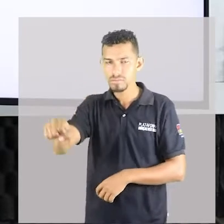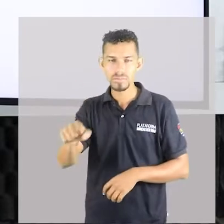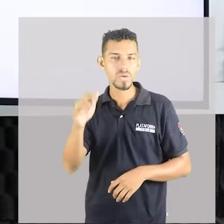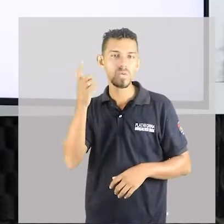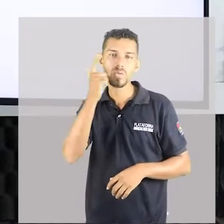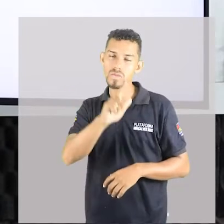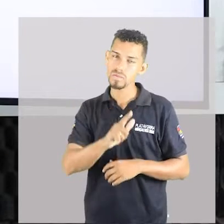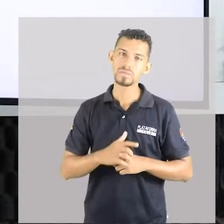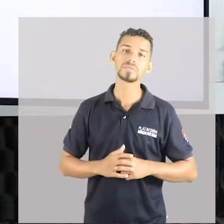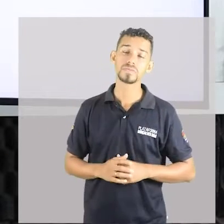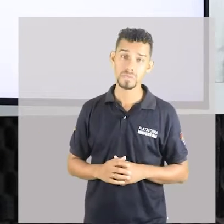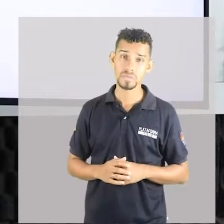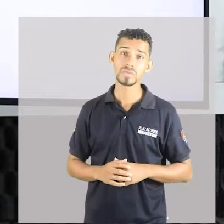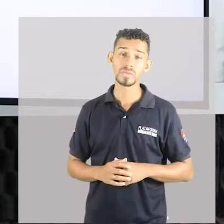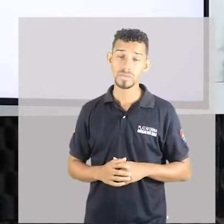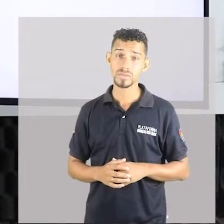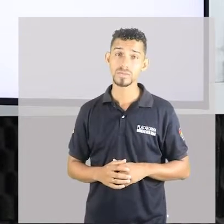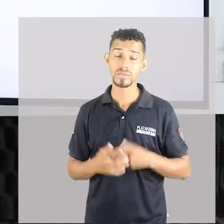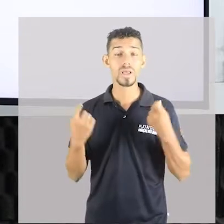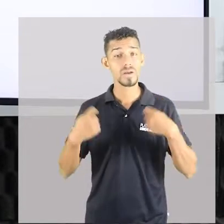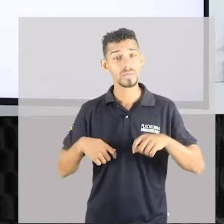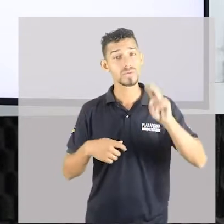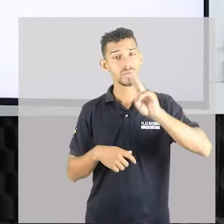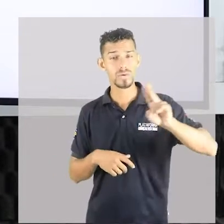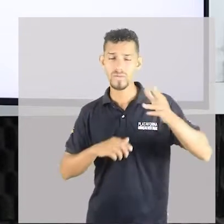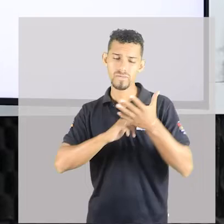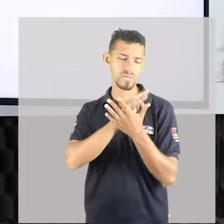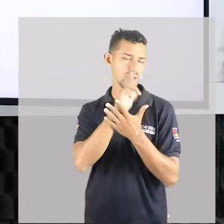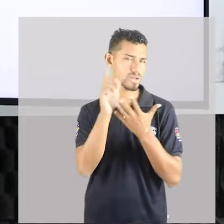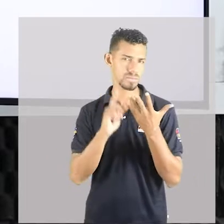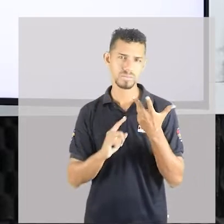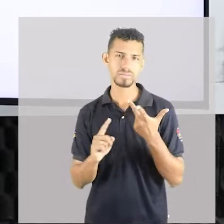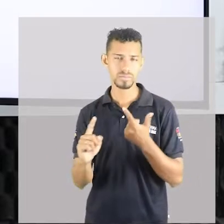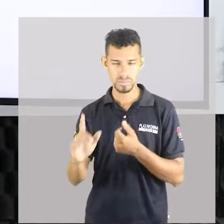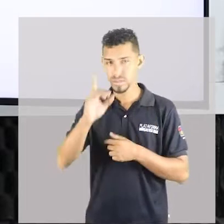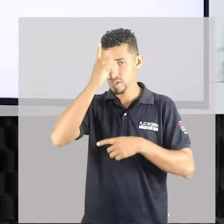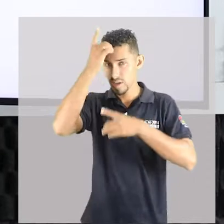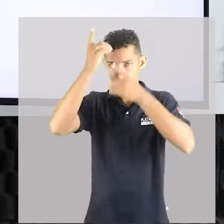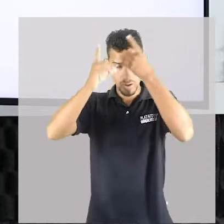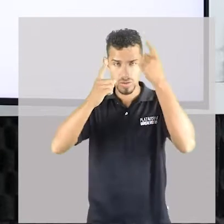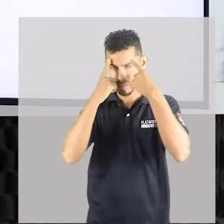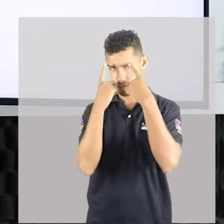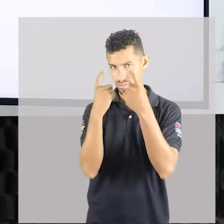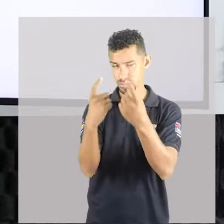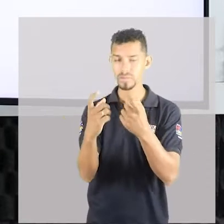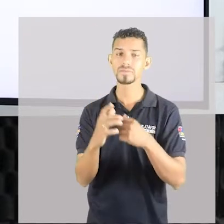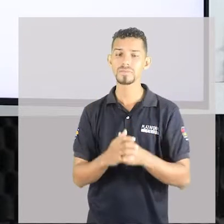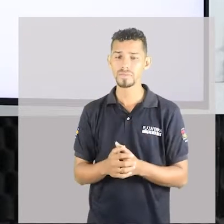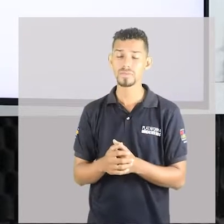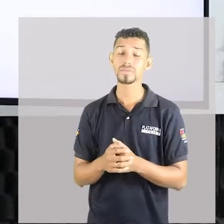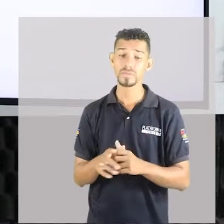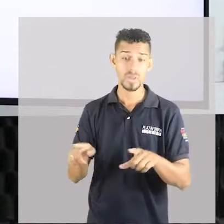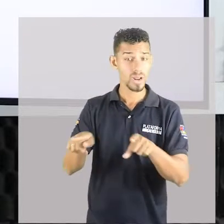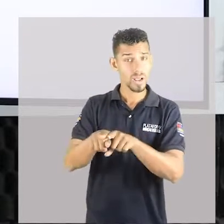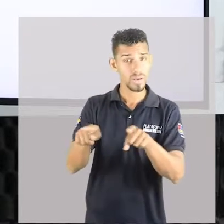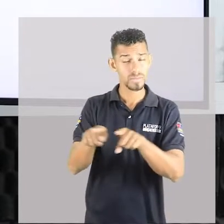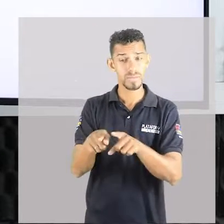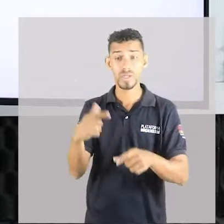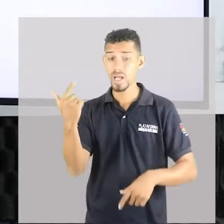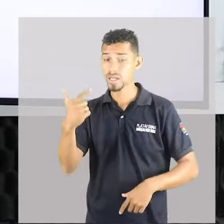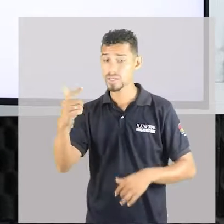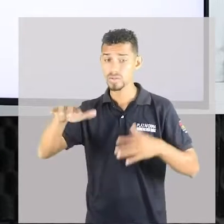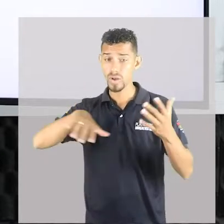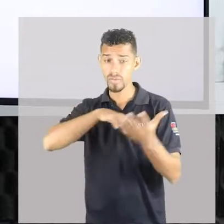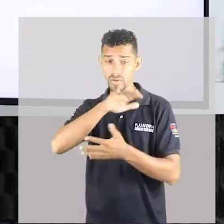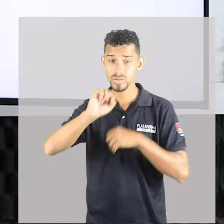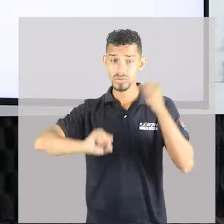puder. Para isso, eu vou utilizar de vários artifícios ideológicos. E ainda mais, né, a segunda revolução